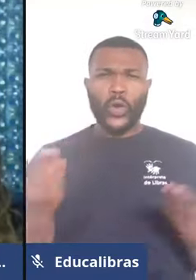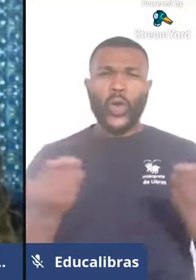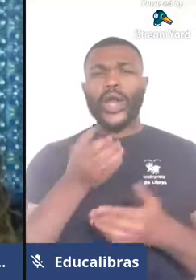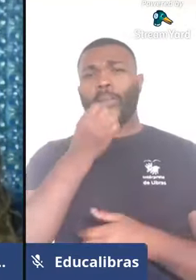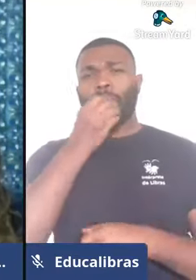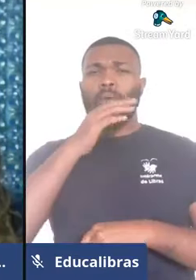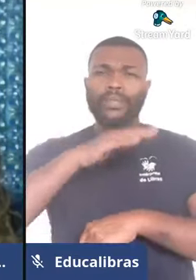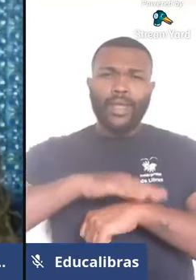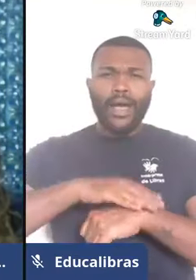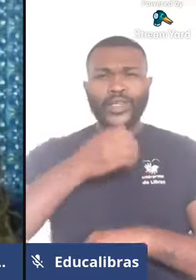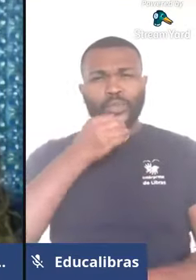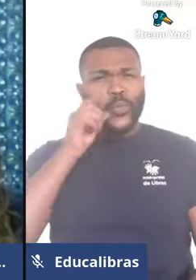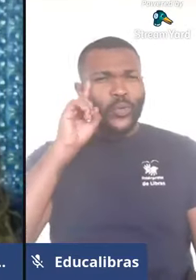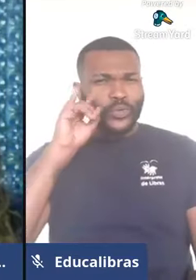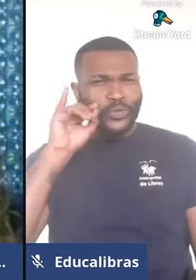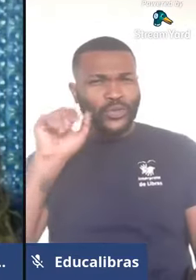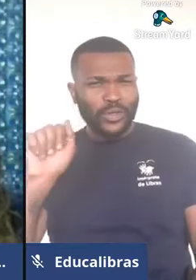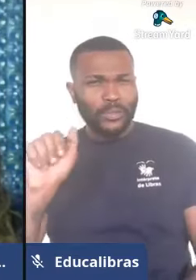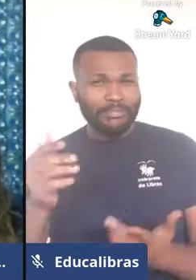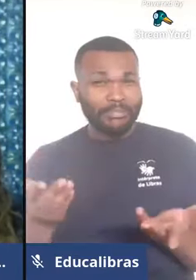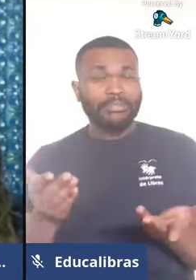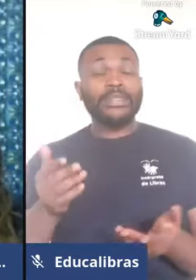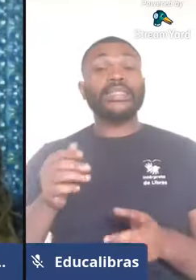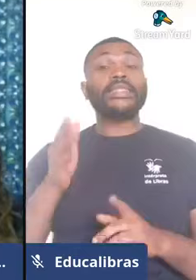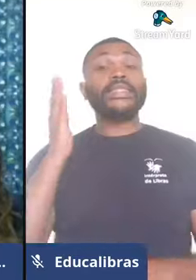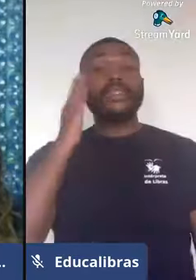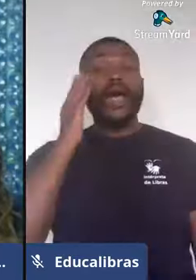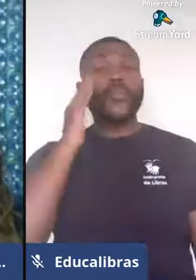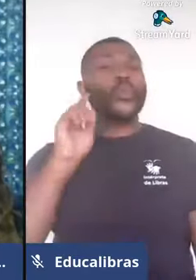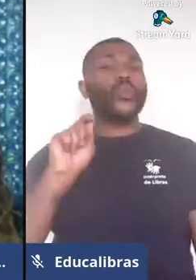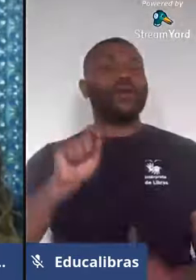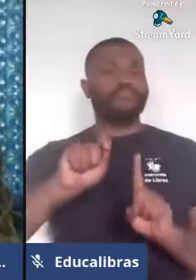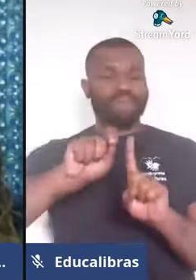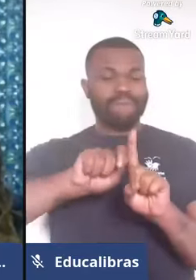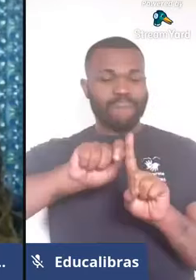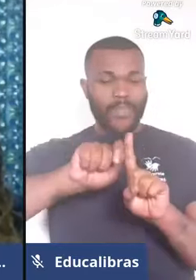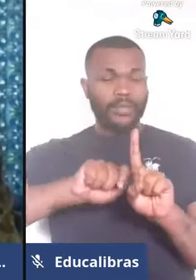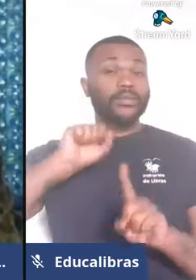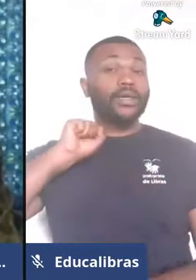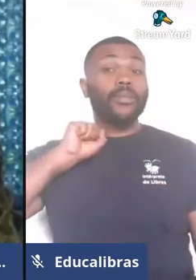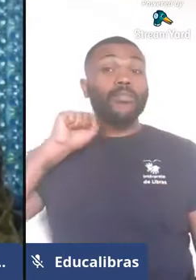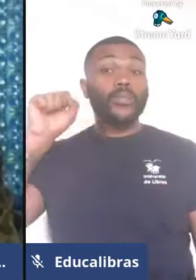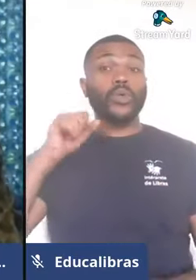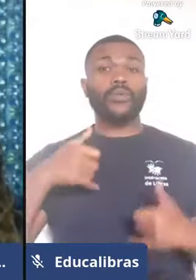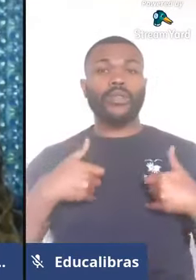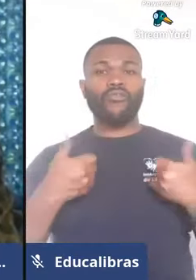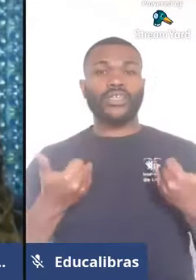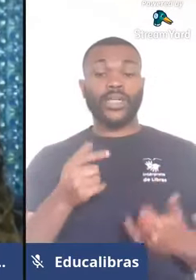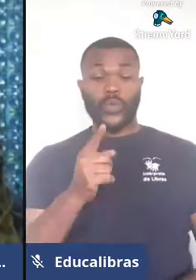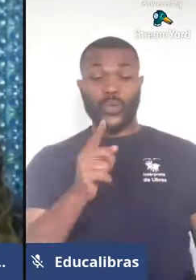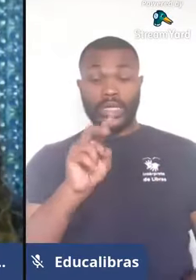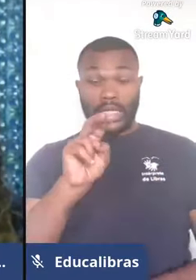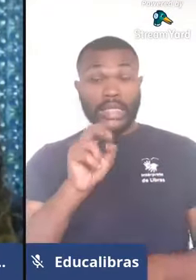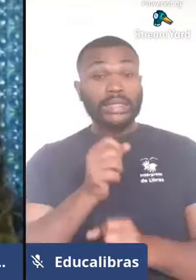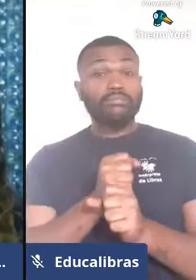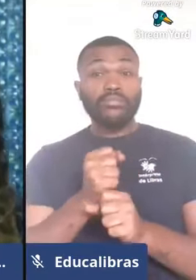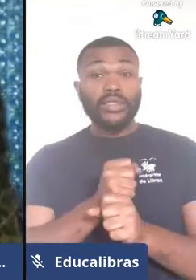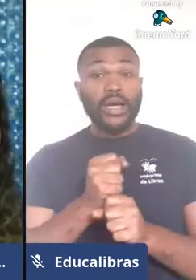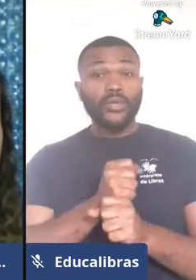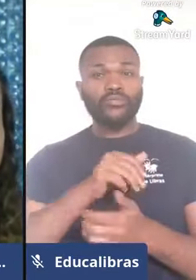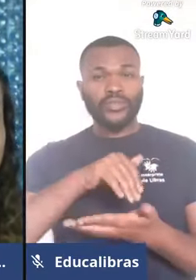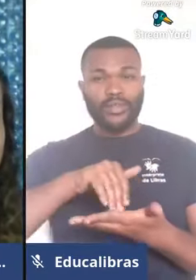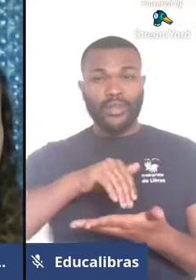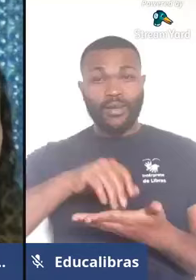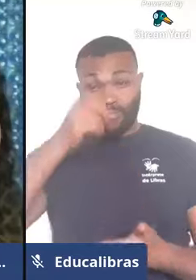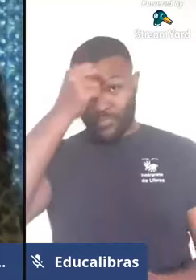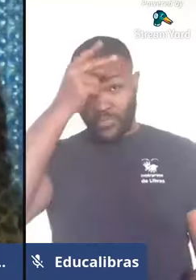está sabendo que o mês de abril foi o mês de aniversário de 15 anos da Secretaria Municipal da Pessoa com